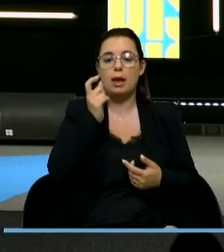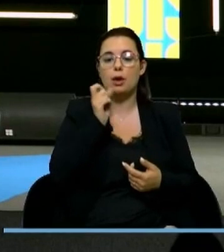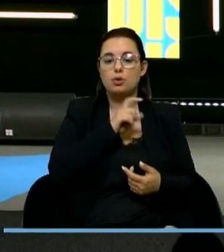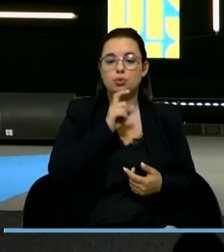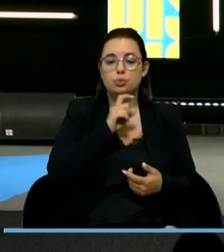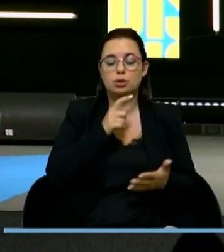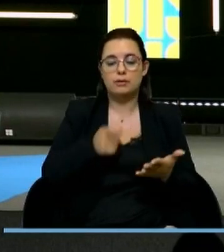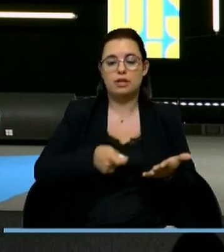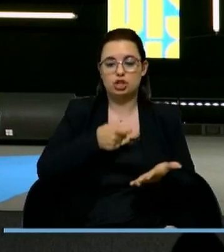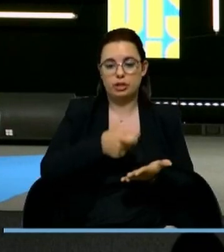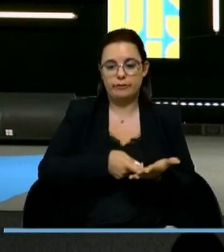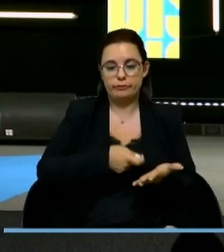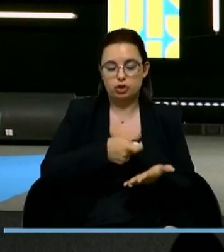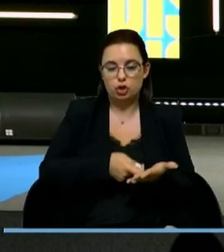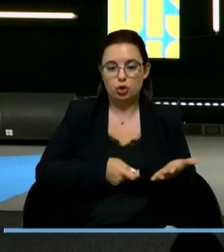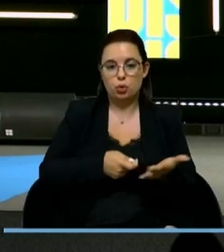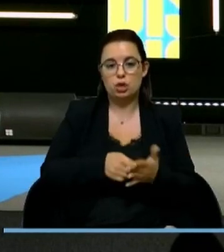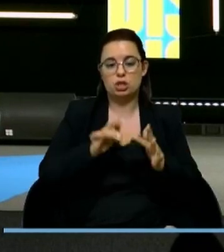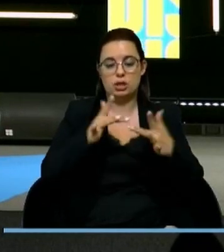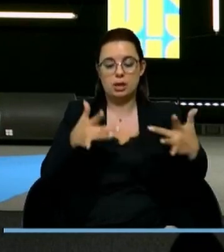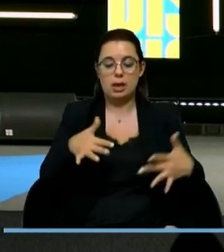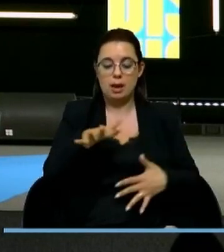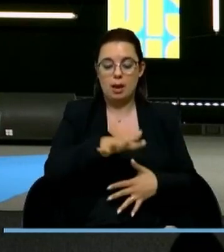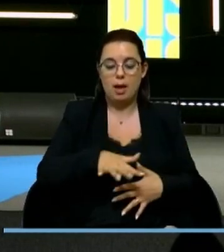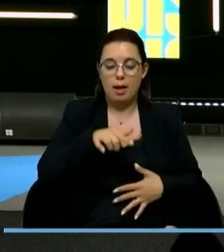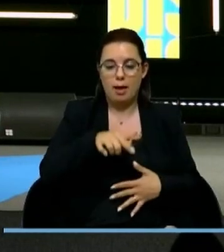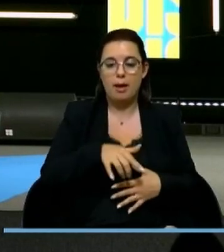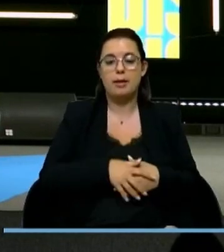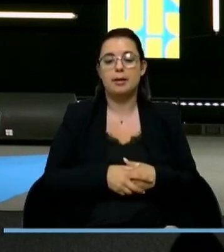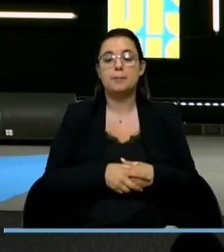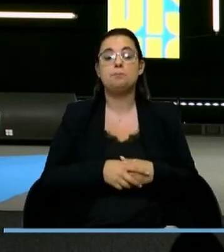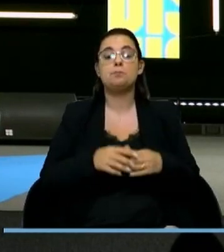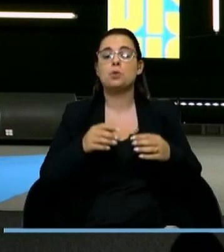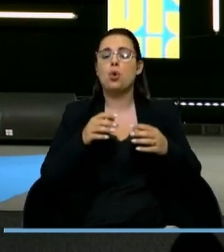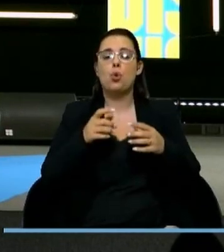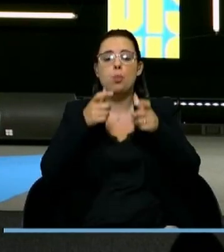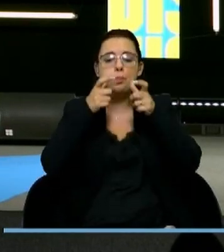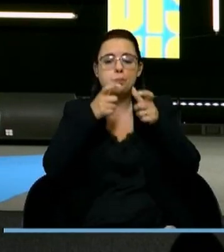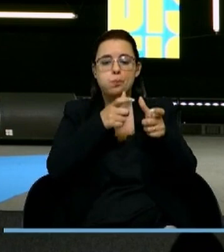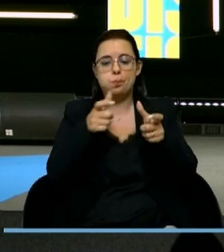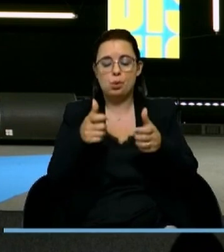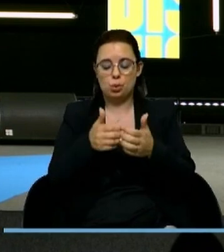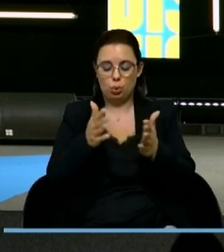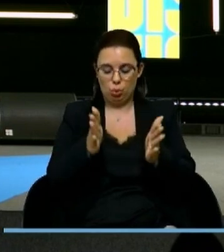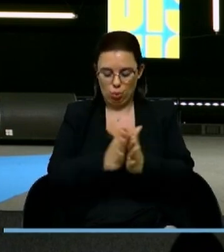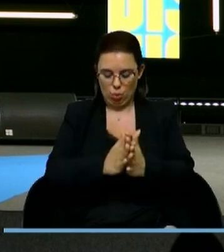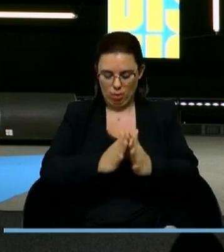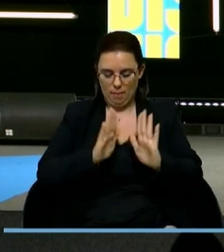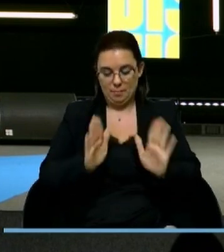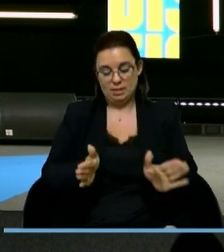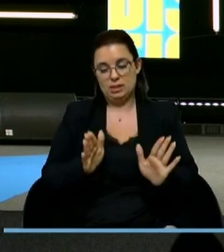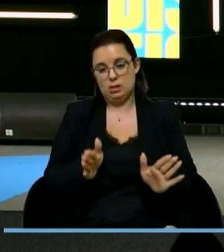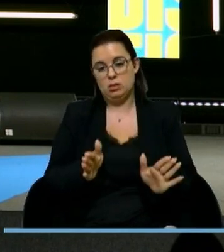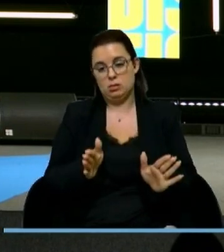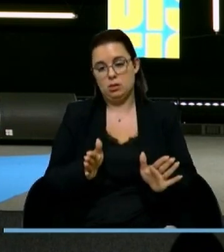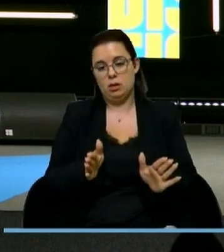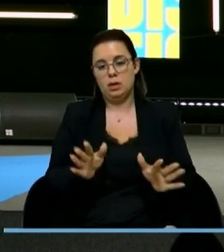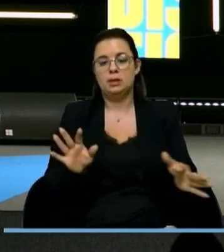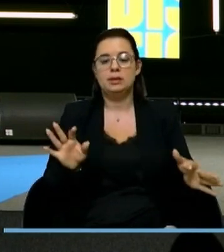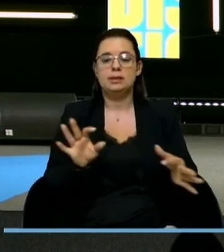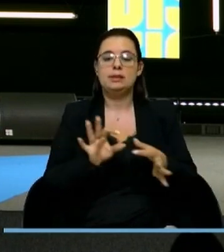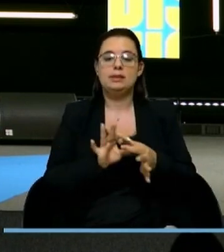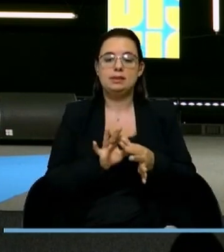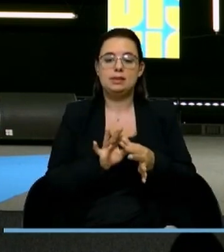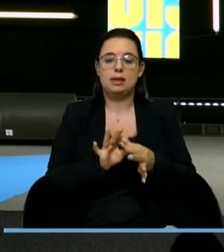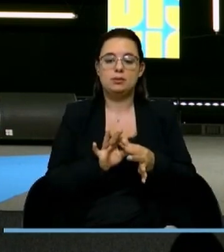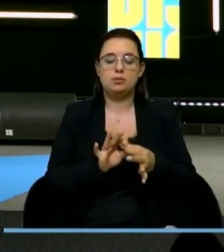possíveis investidores neste tipo de plataformas e todo o controle que há, necessariamente também, relativamente